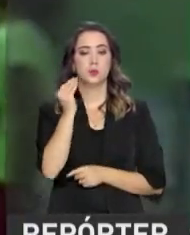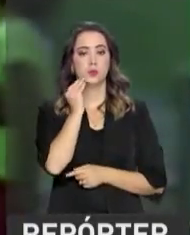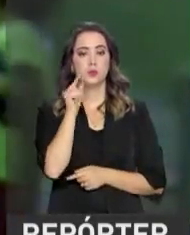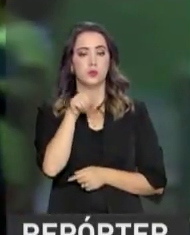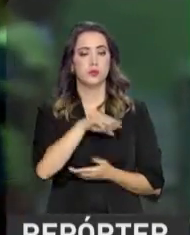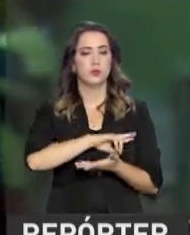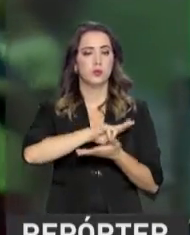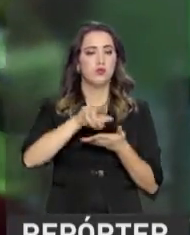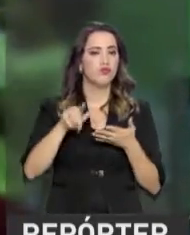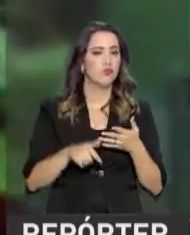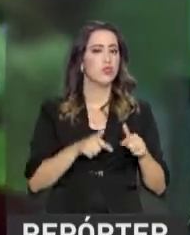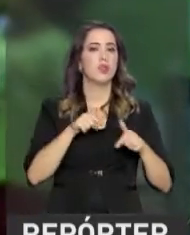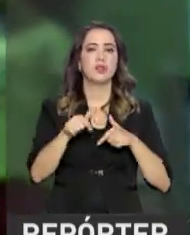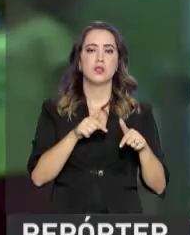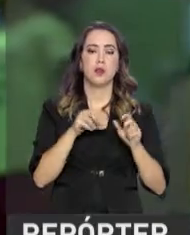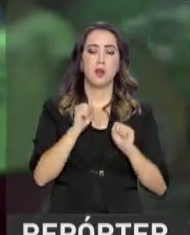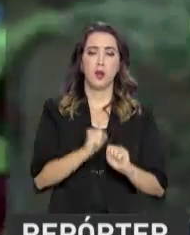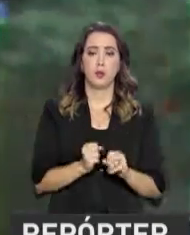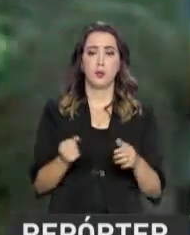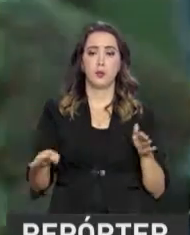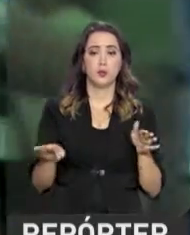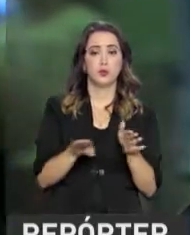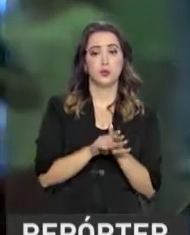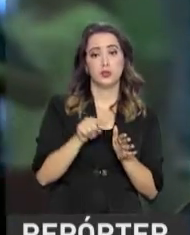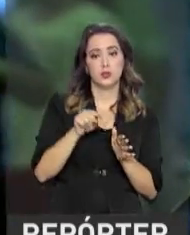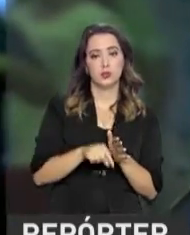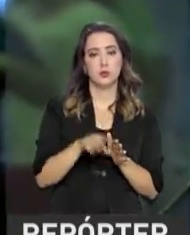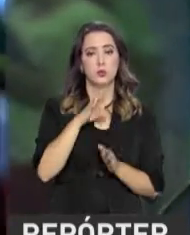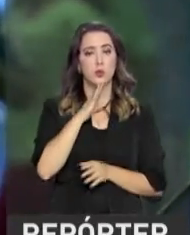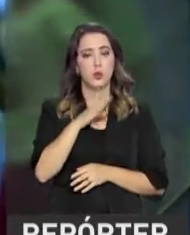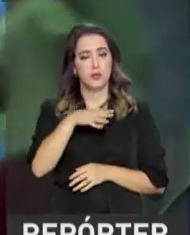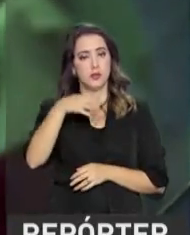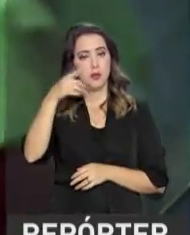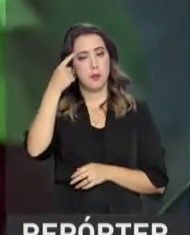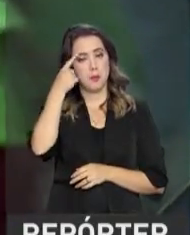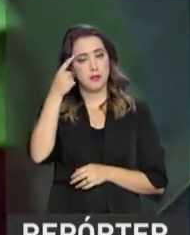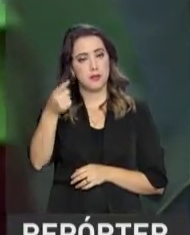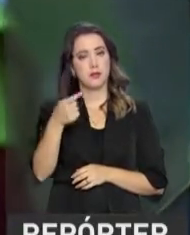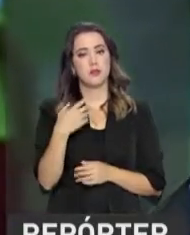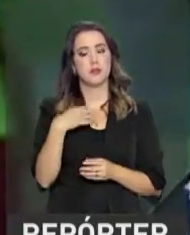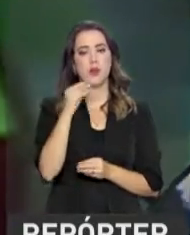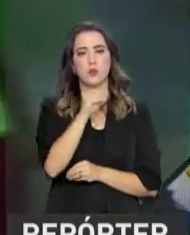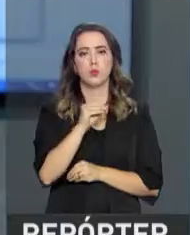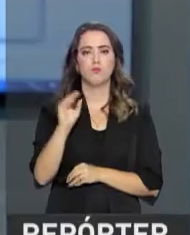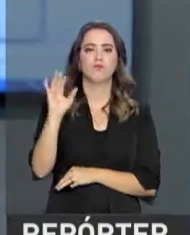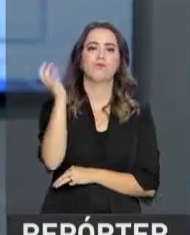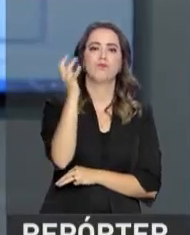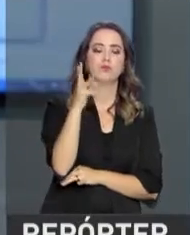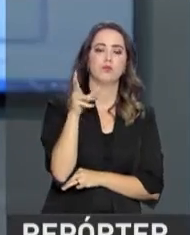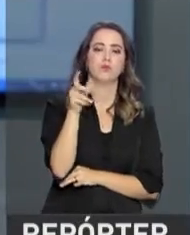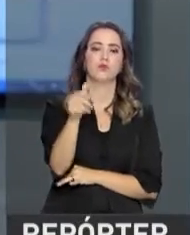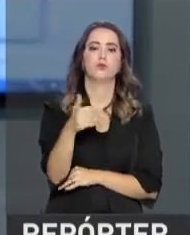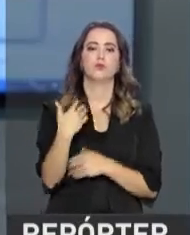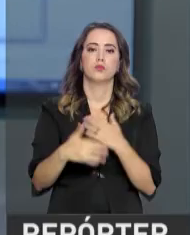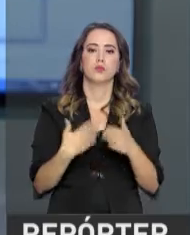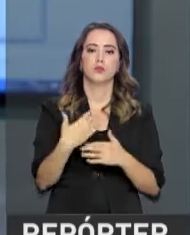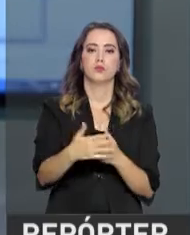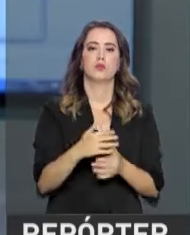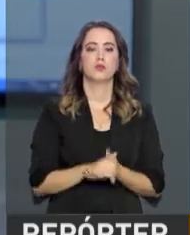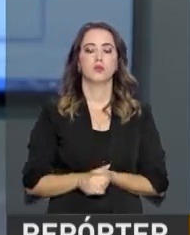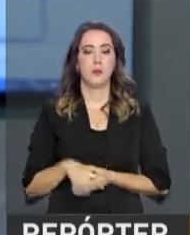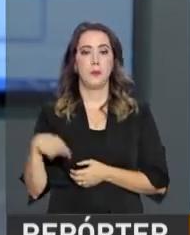maker, com uma série de atividades para eles pensarem a sustentabilidade em todos os sentidos. A nossa relação com a